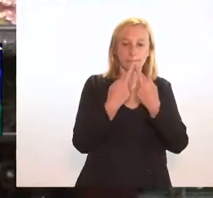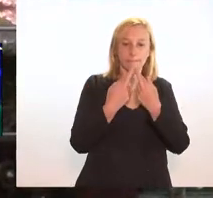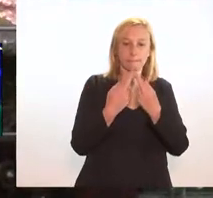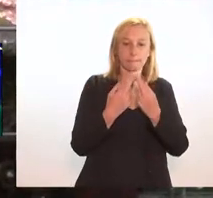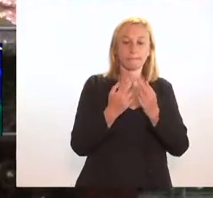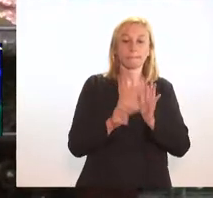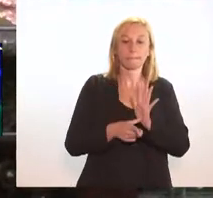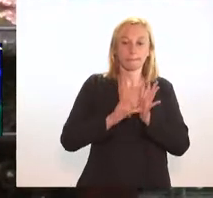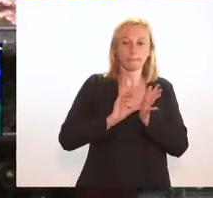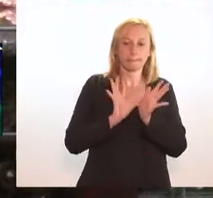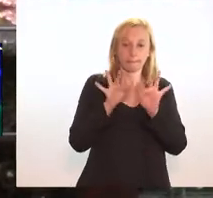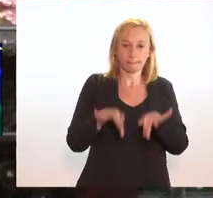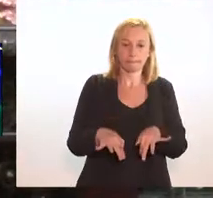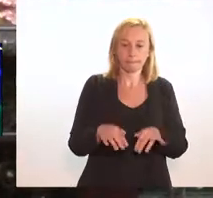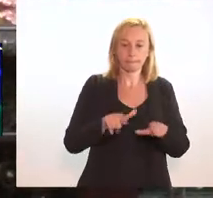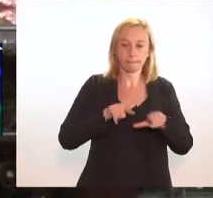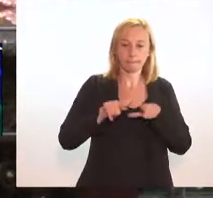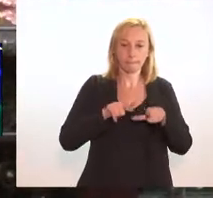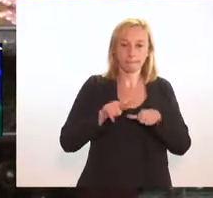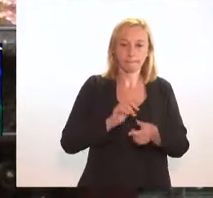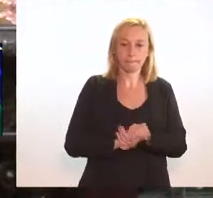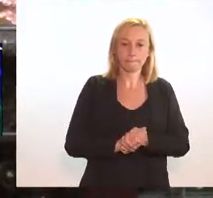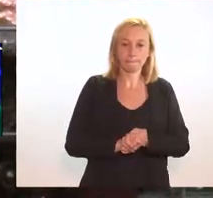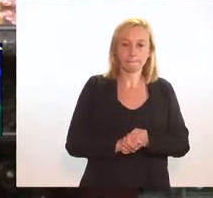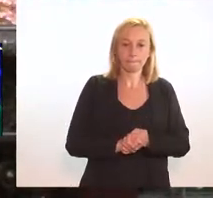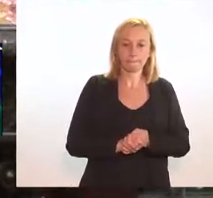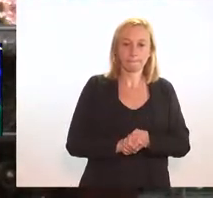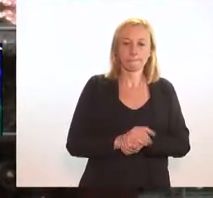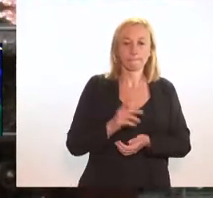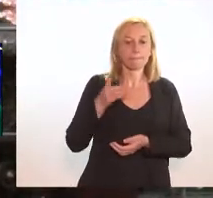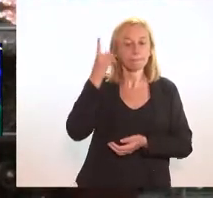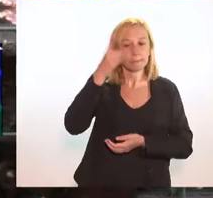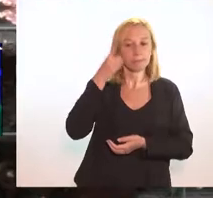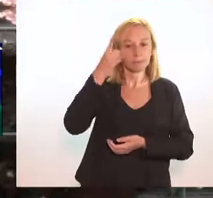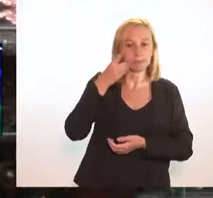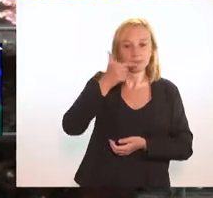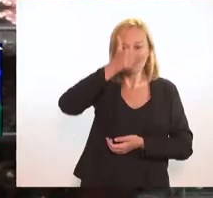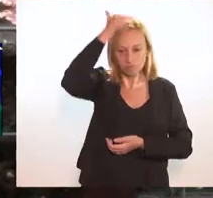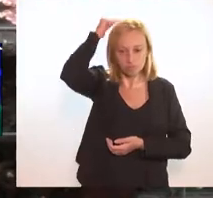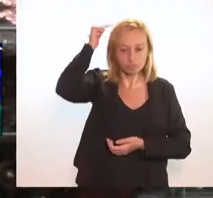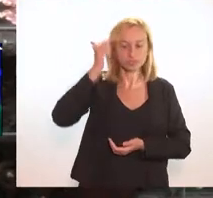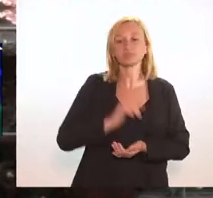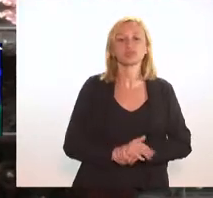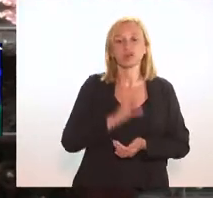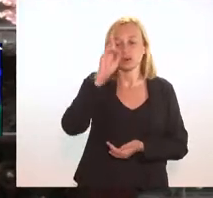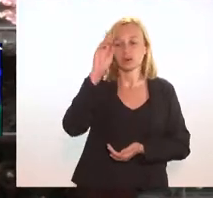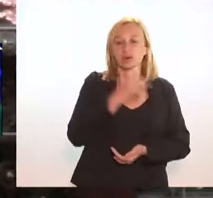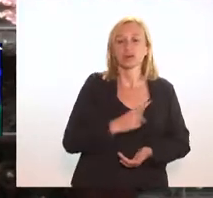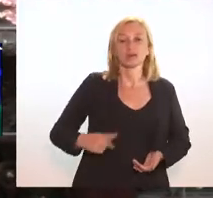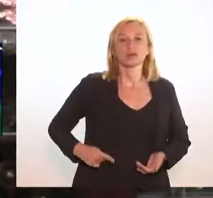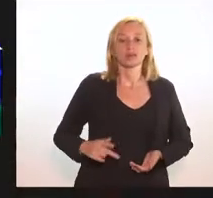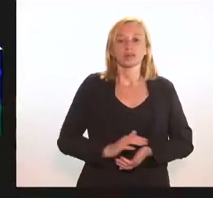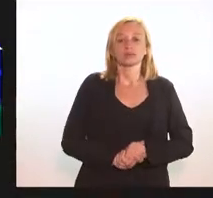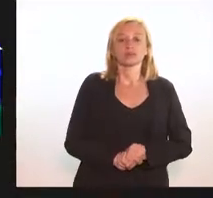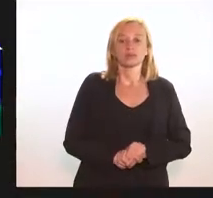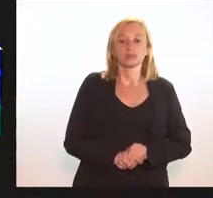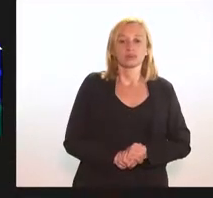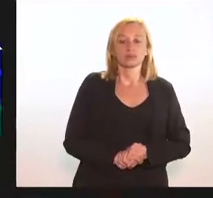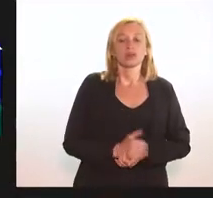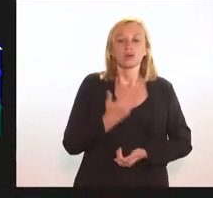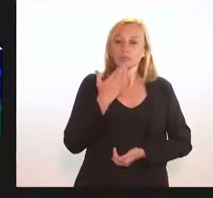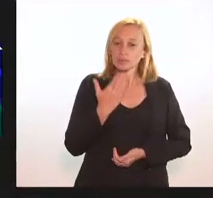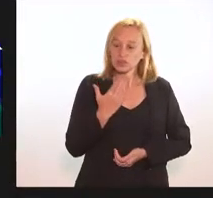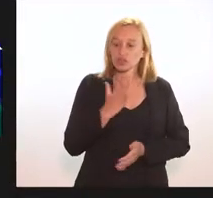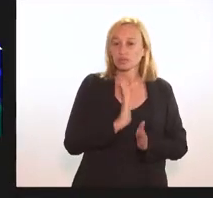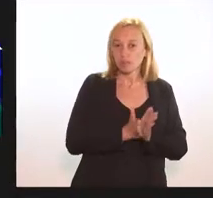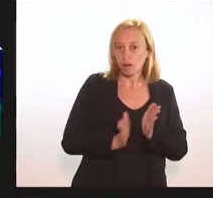Presidente, antes de encerrar os trabalhos, passa a palavra ao deputado Luiz Paulo. Senhor presidente, eu pedi